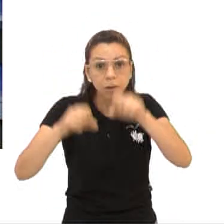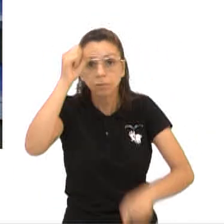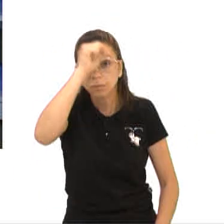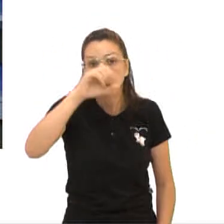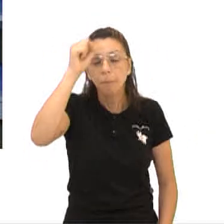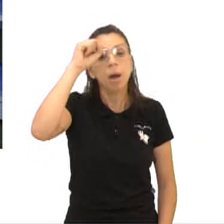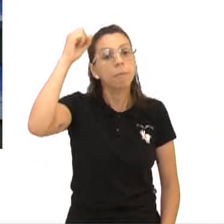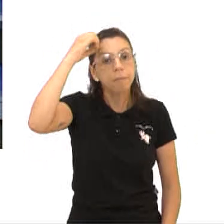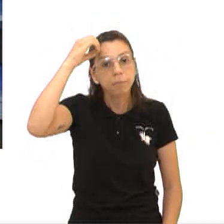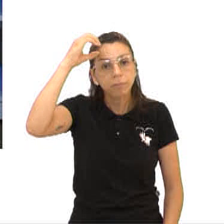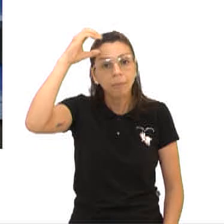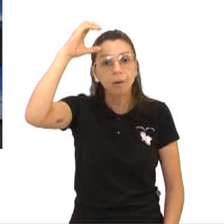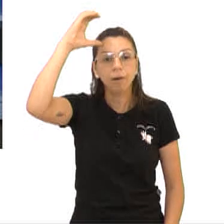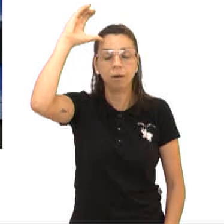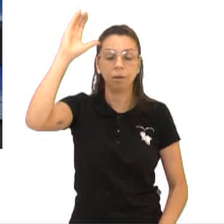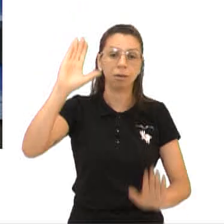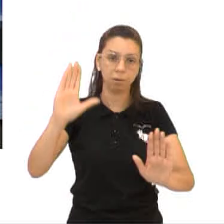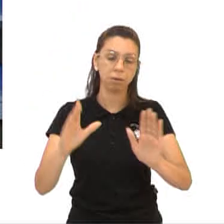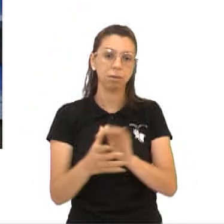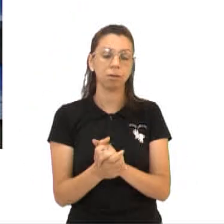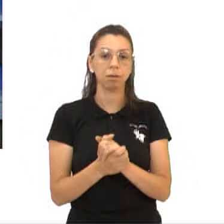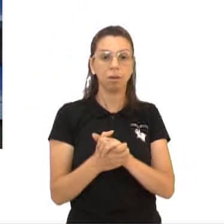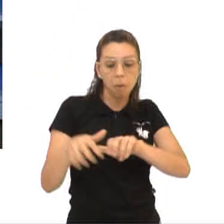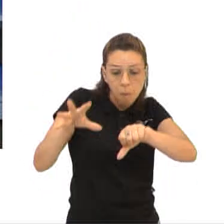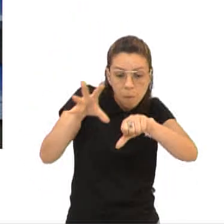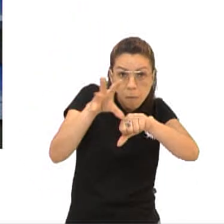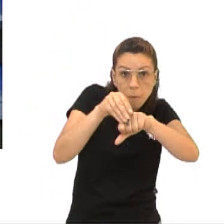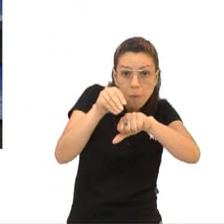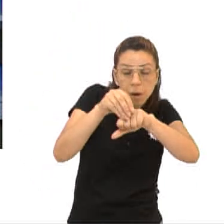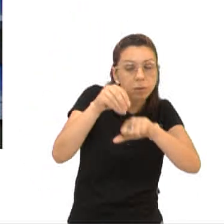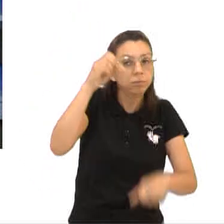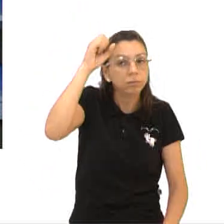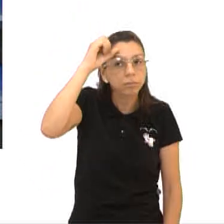encontrar em todo lugar. Agora, o conhecimento que eu estou